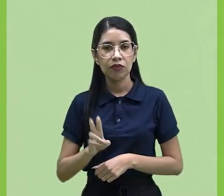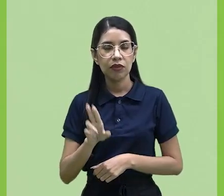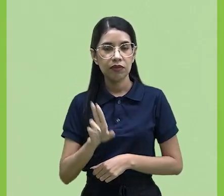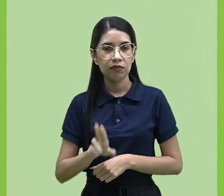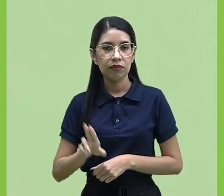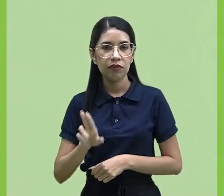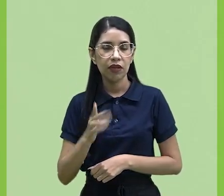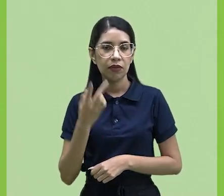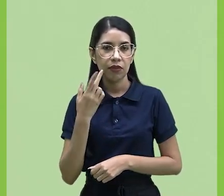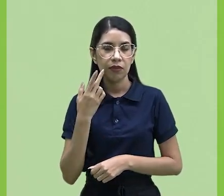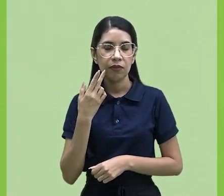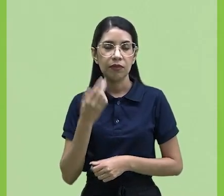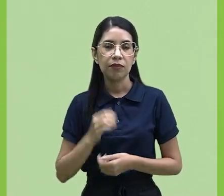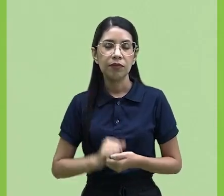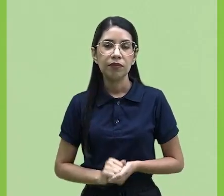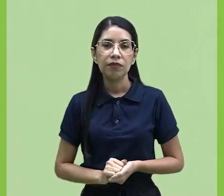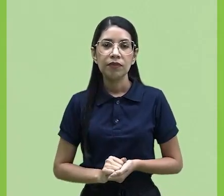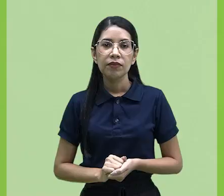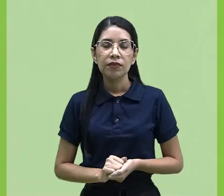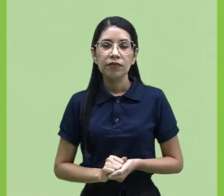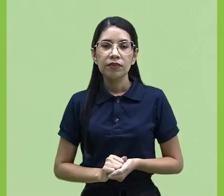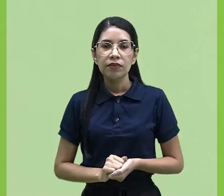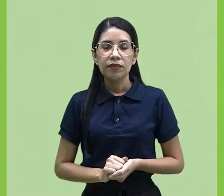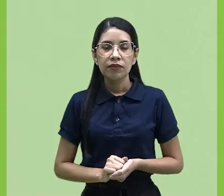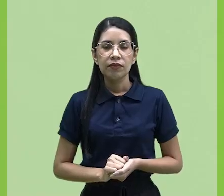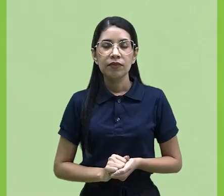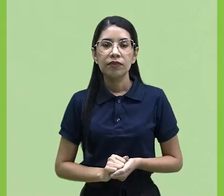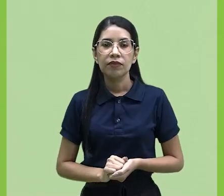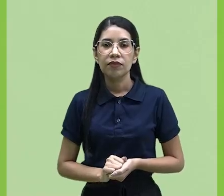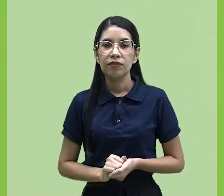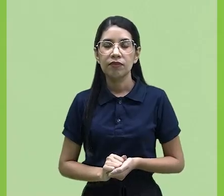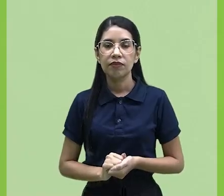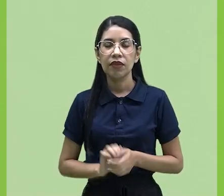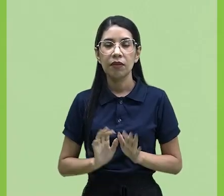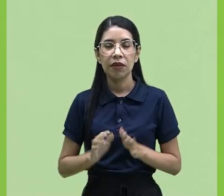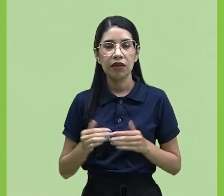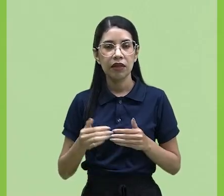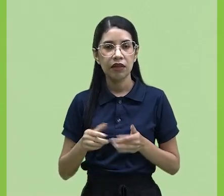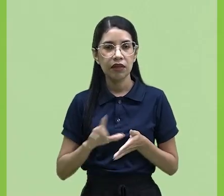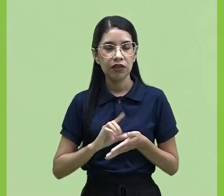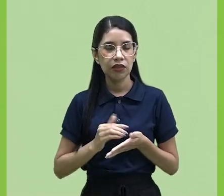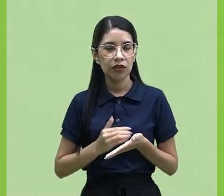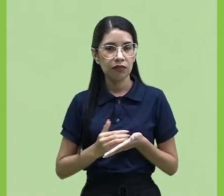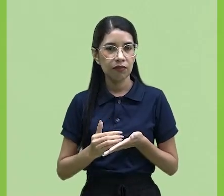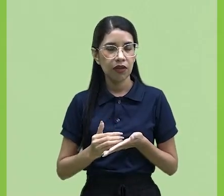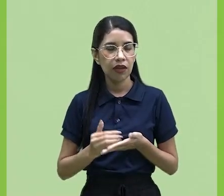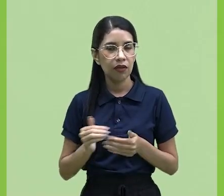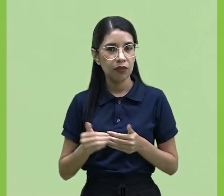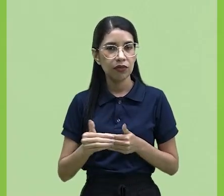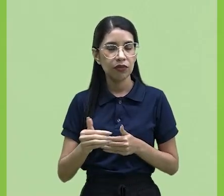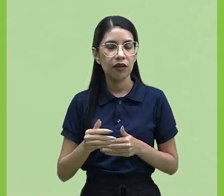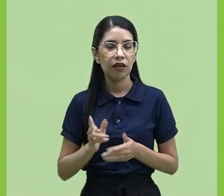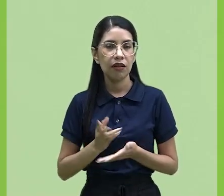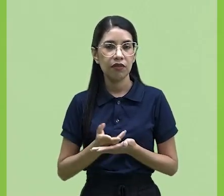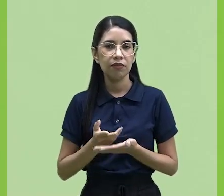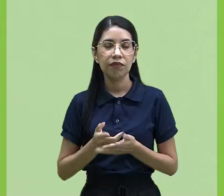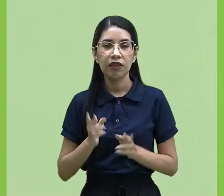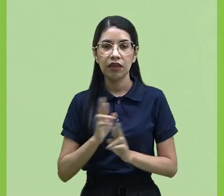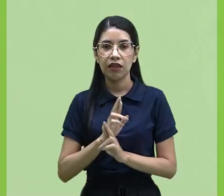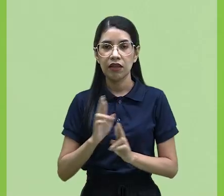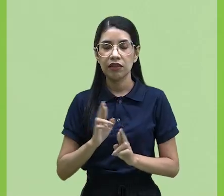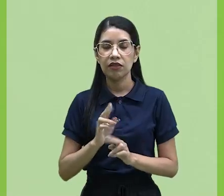útil nos tempos atuais, tá bom? Bom, a gente vai continuar falando agora, né, dessa relação, a